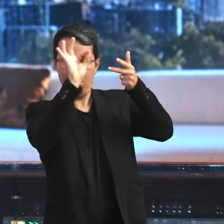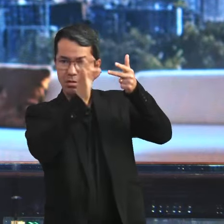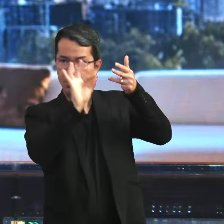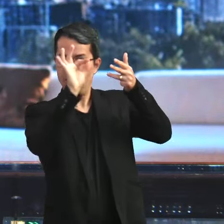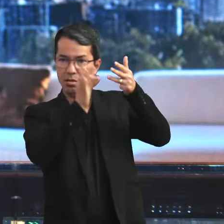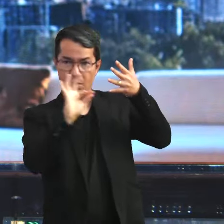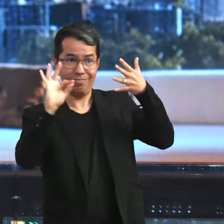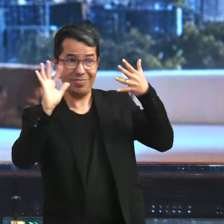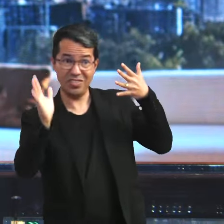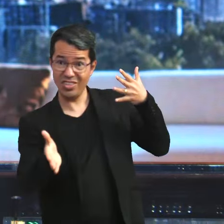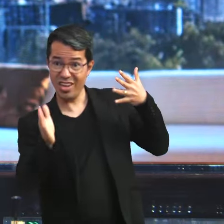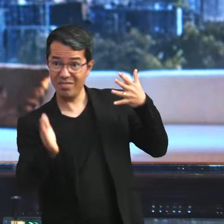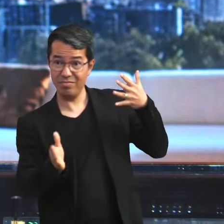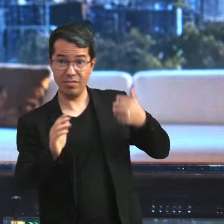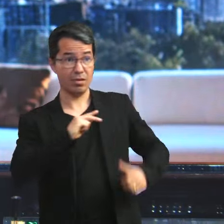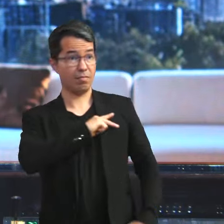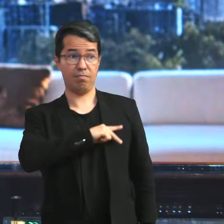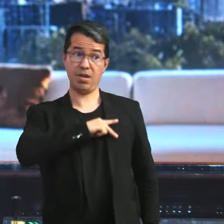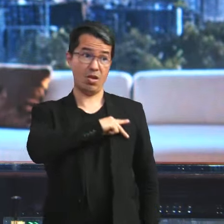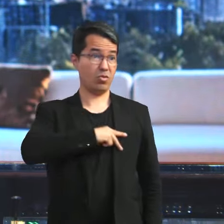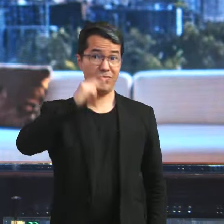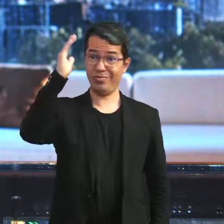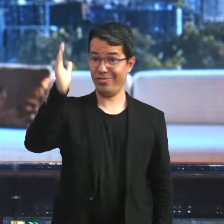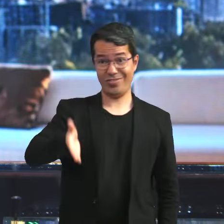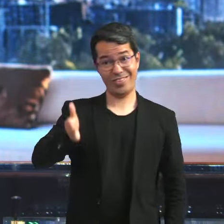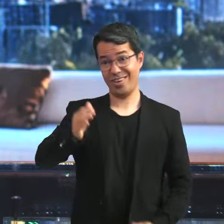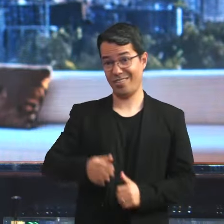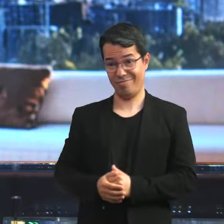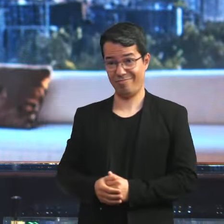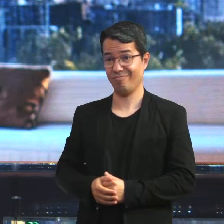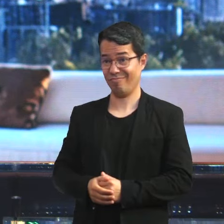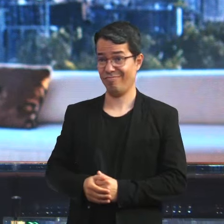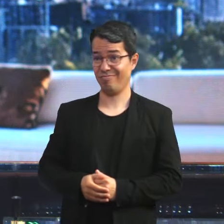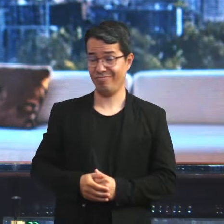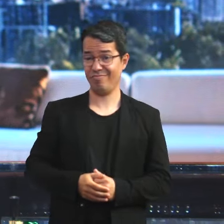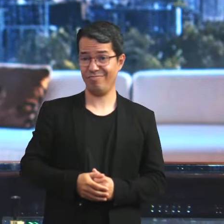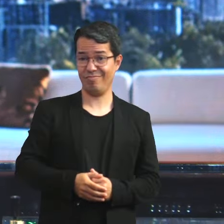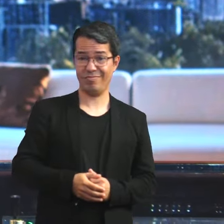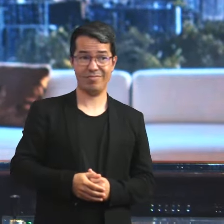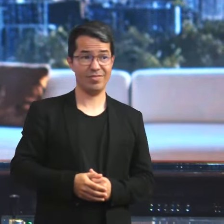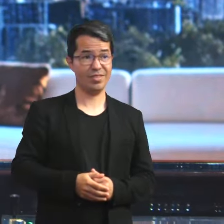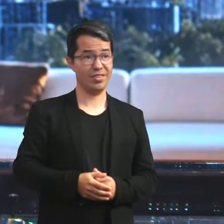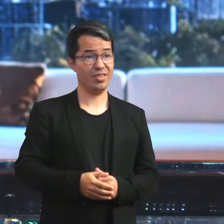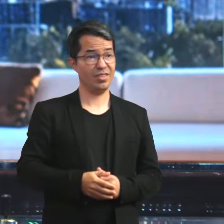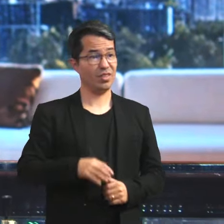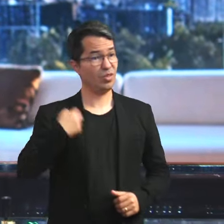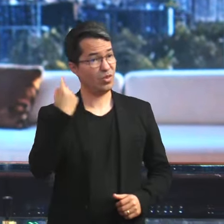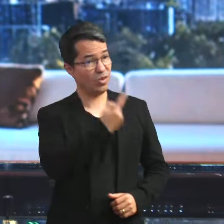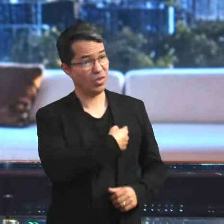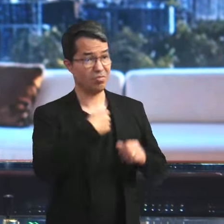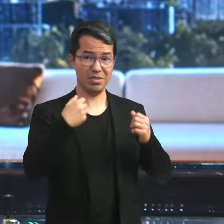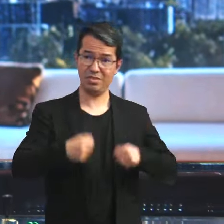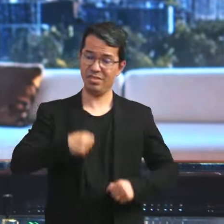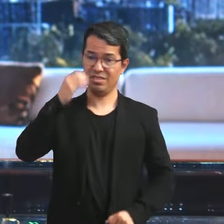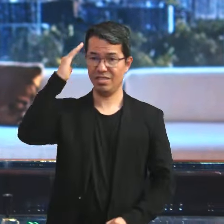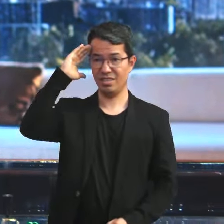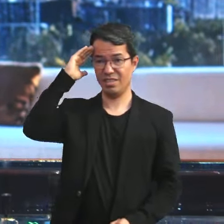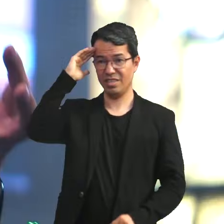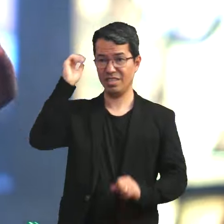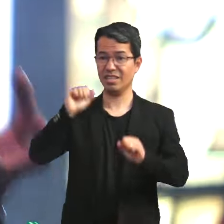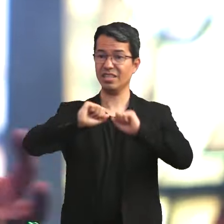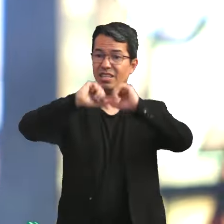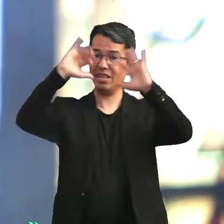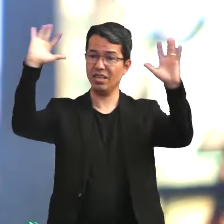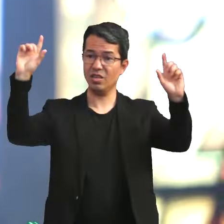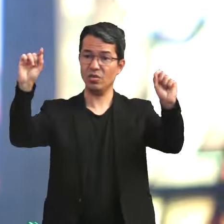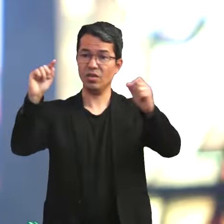você ouvimos aqui no final que é importante para nós nós nos dedicamos para aquilo que entendemos